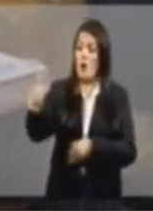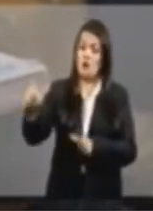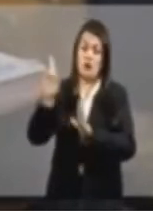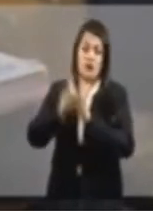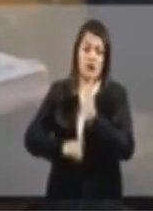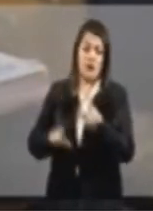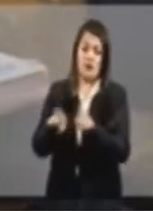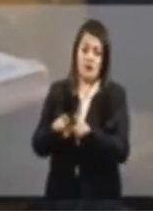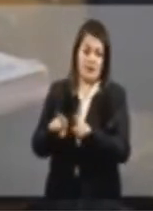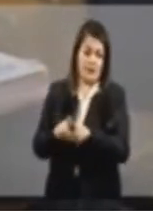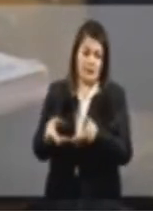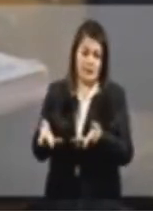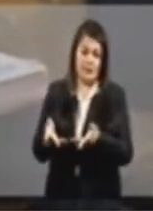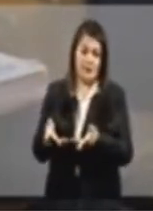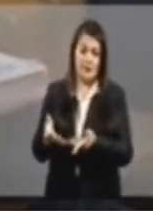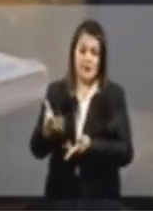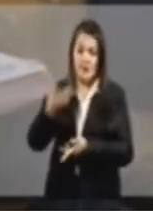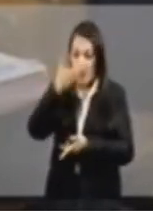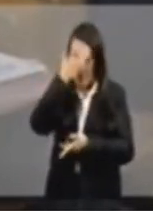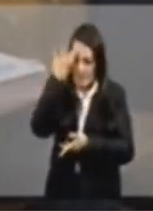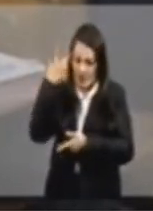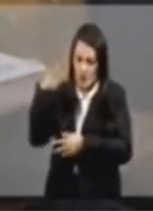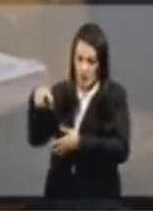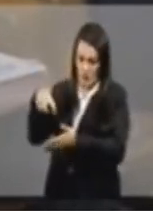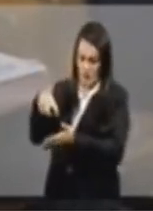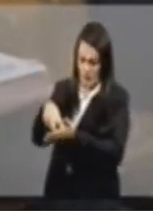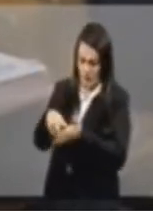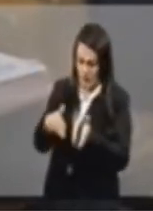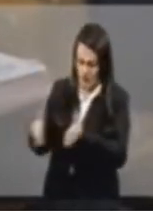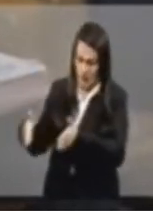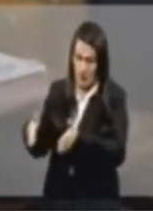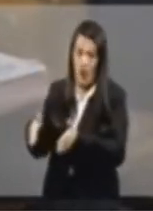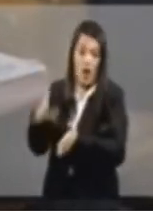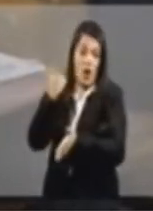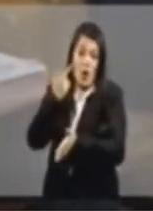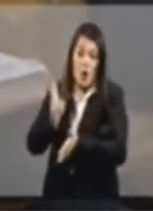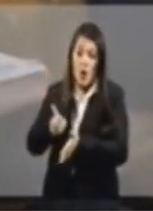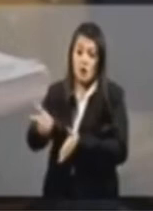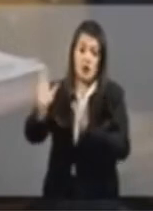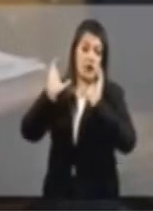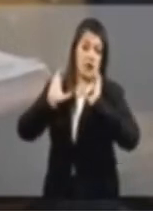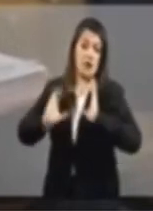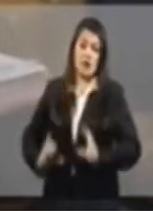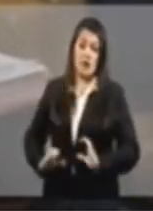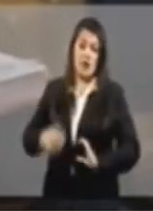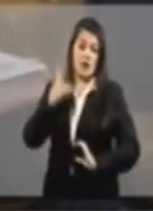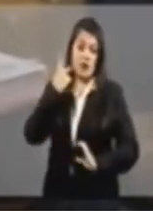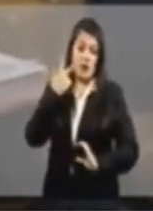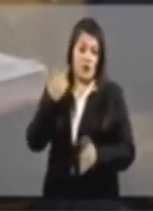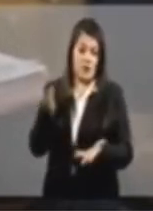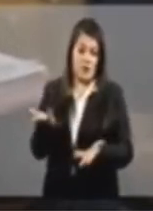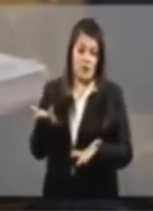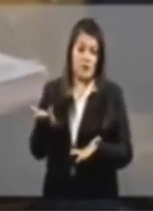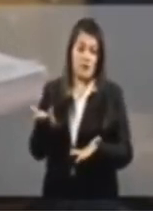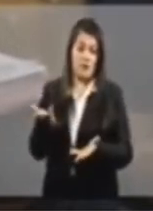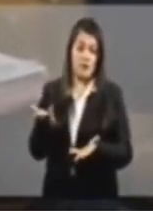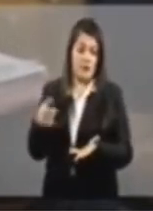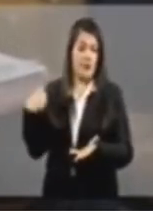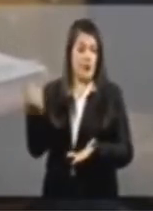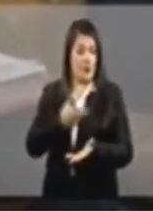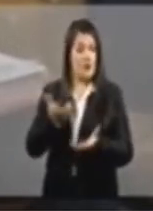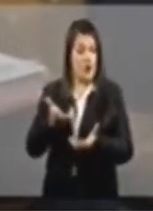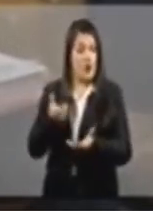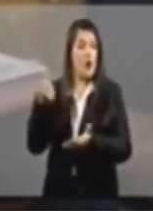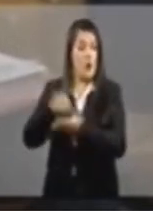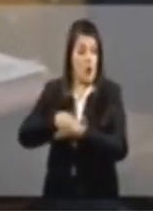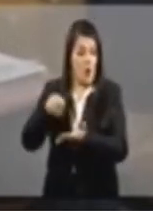a pessoa cumprimento de pena continua sendo o cidadão é o que esperamos e mais do que isso é o que cobramos